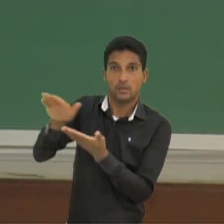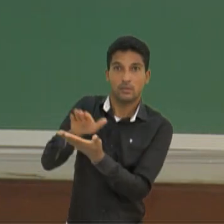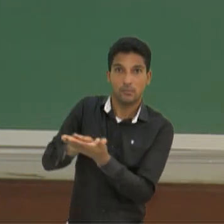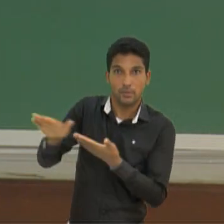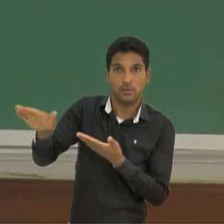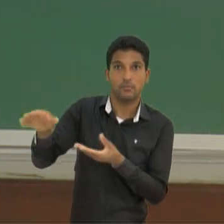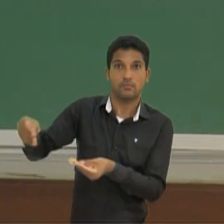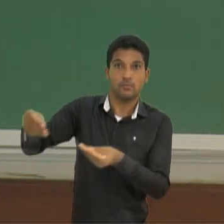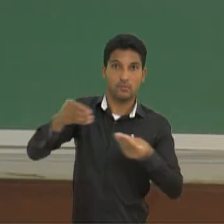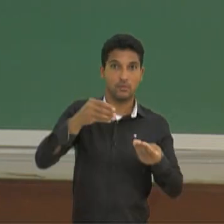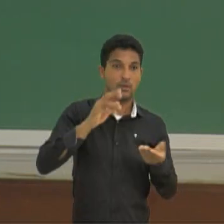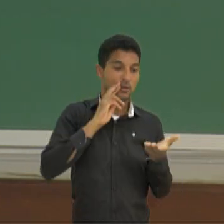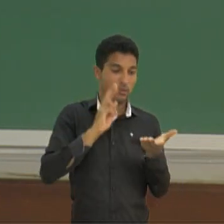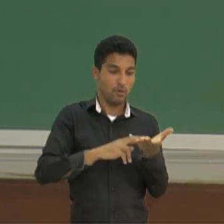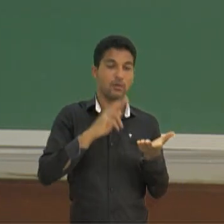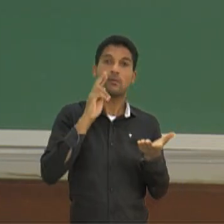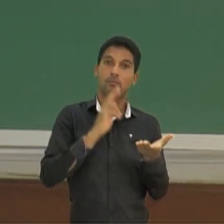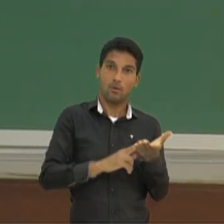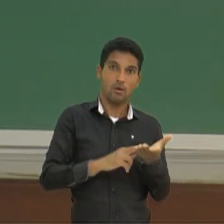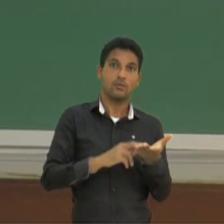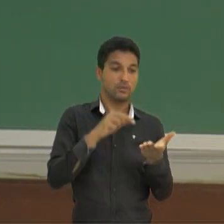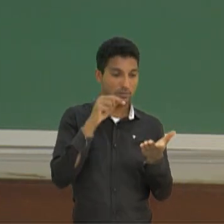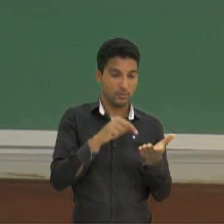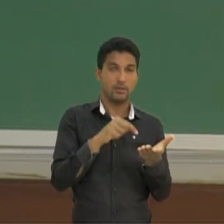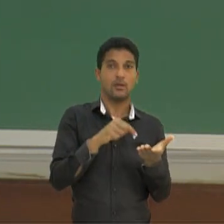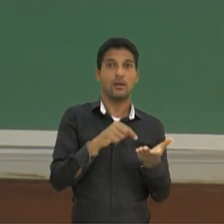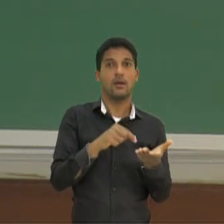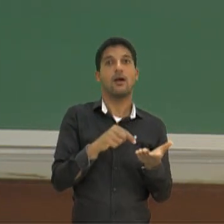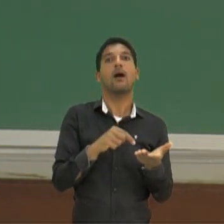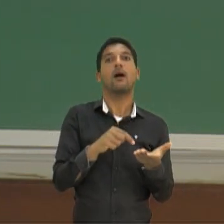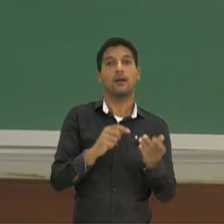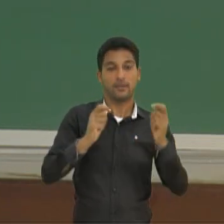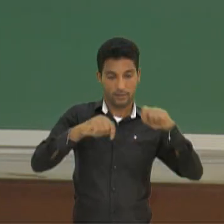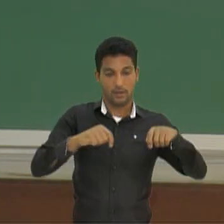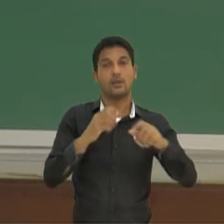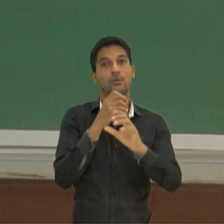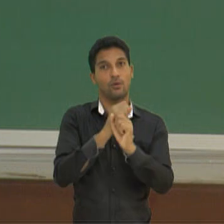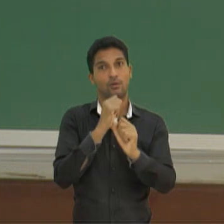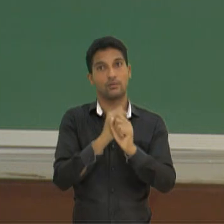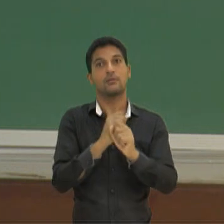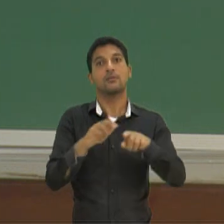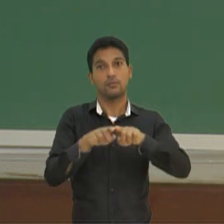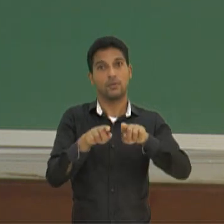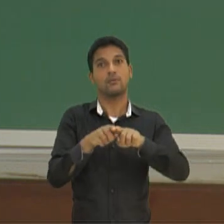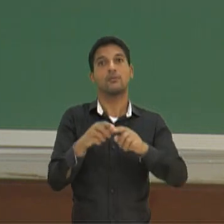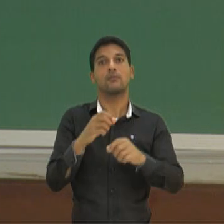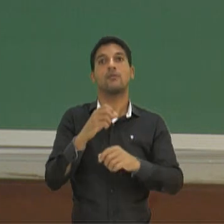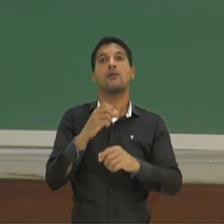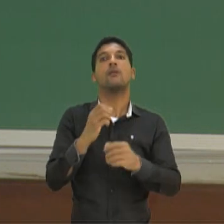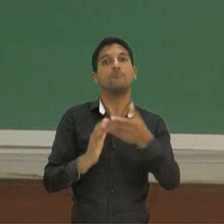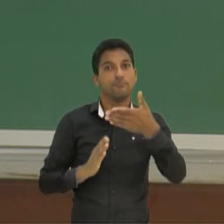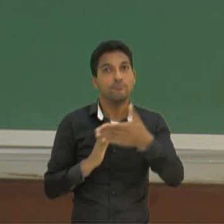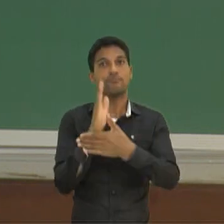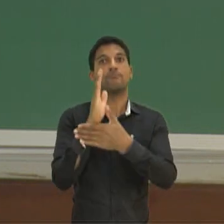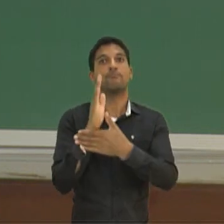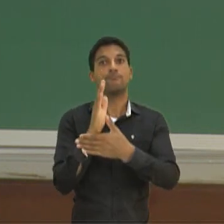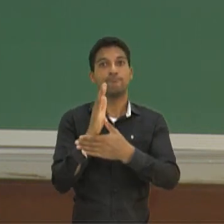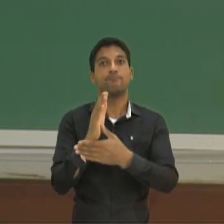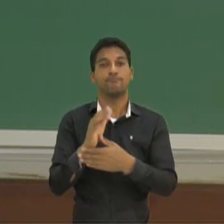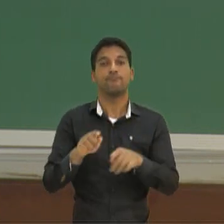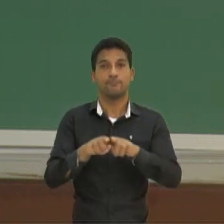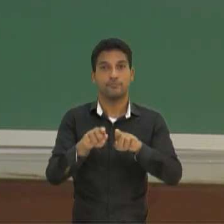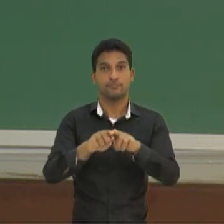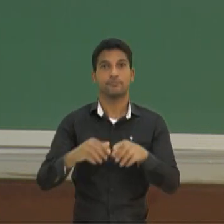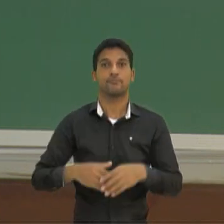de que o aluno fez as atividades e vai ter direito à nota e à aprovação no final do ano. Certo? Vamos